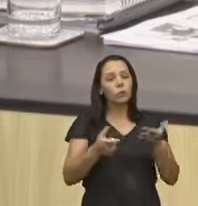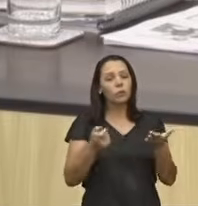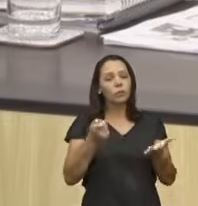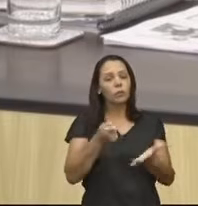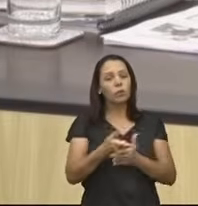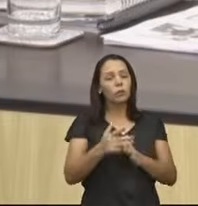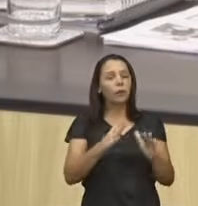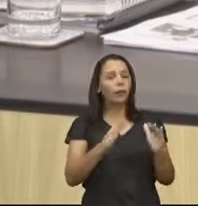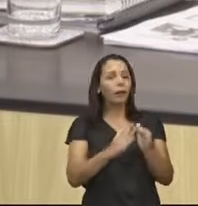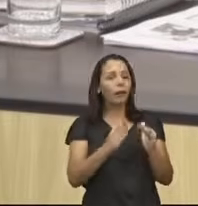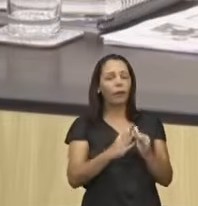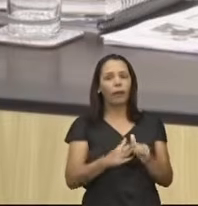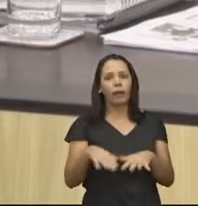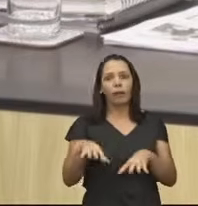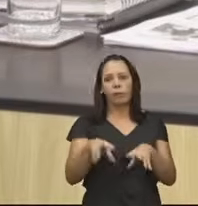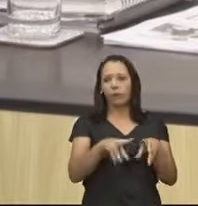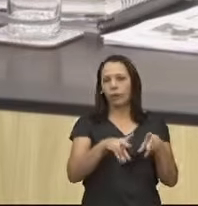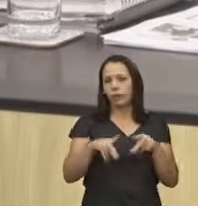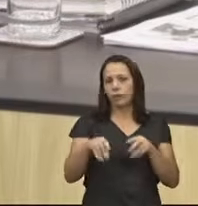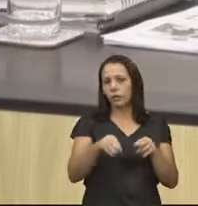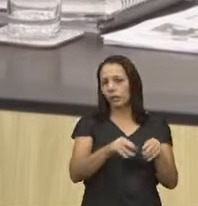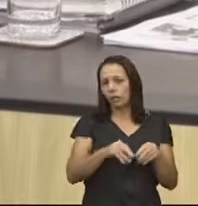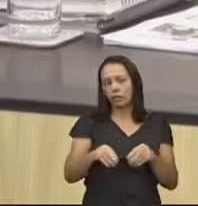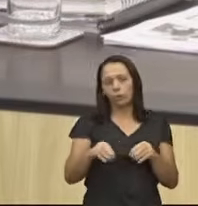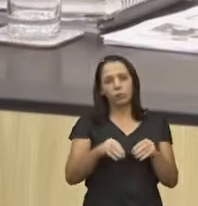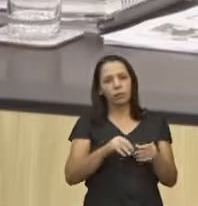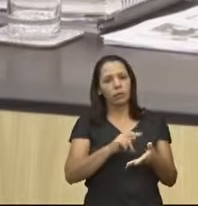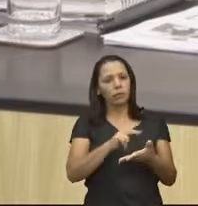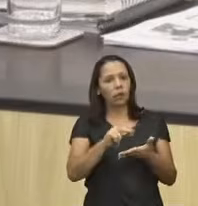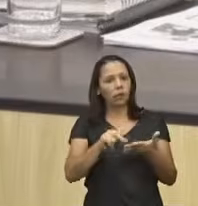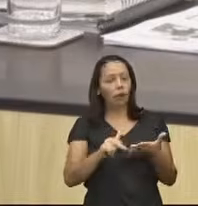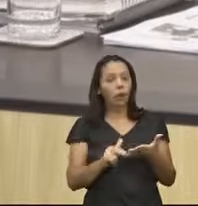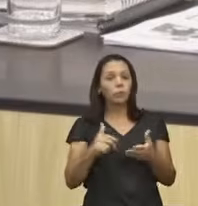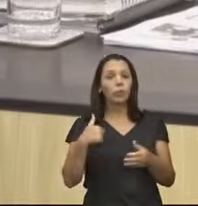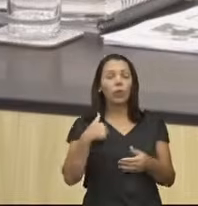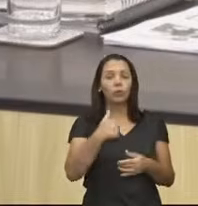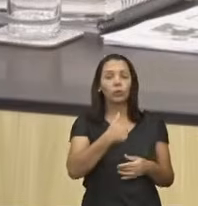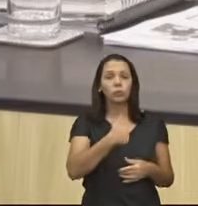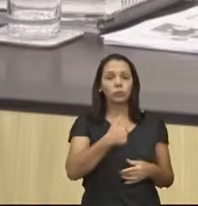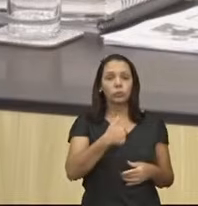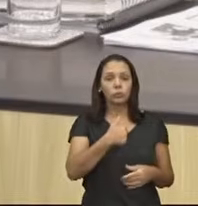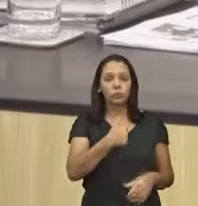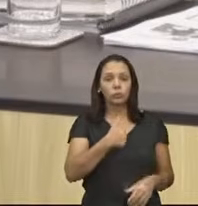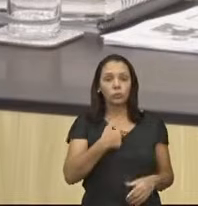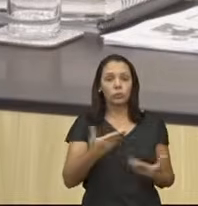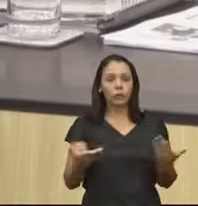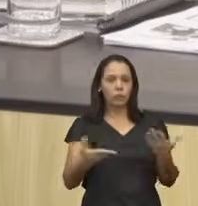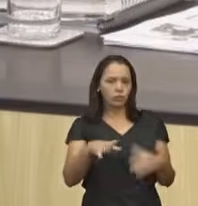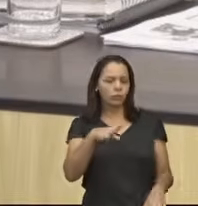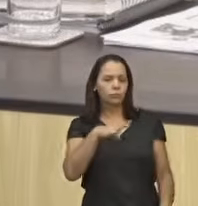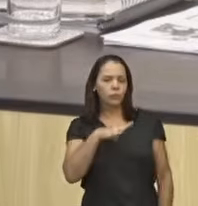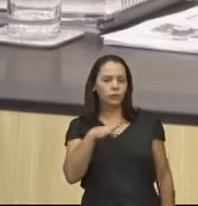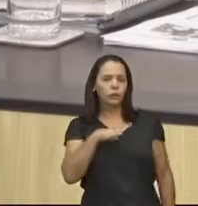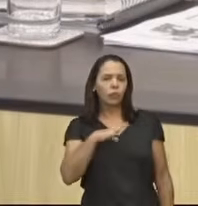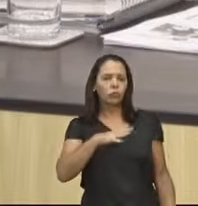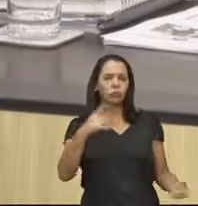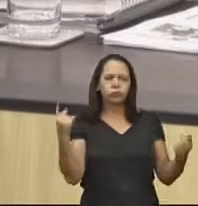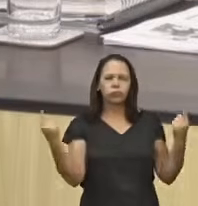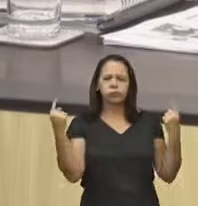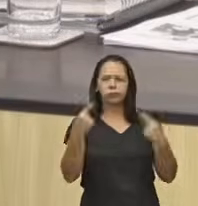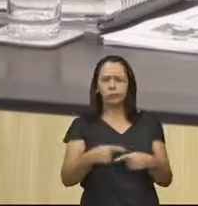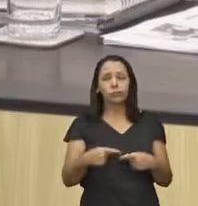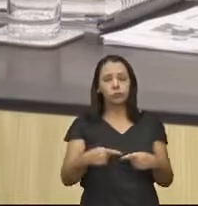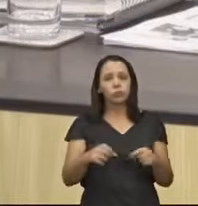sua casa, do seu terreno. E nós estamos aí, o município está enfrentando desafios junto ao